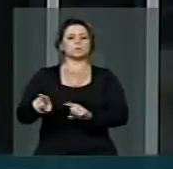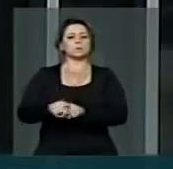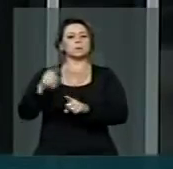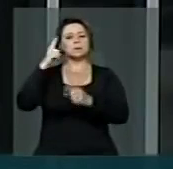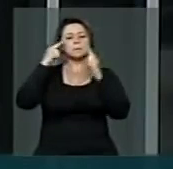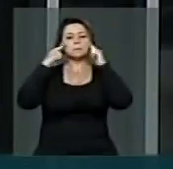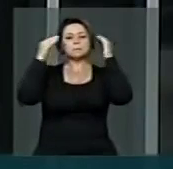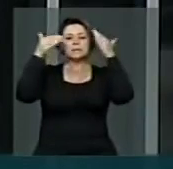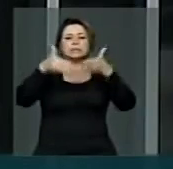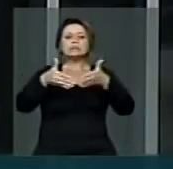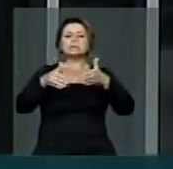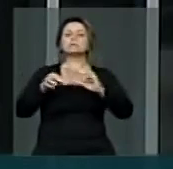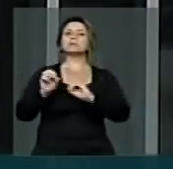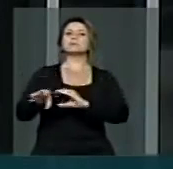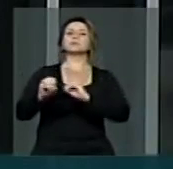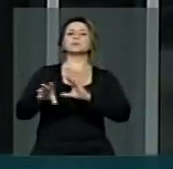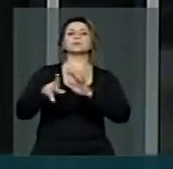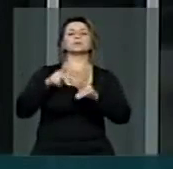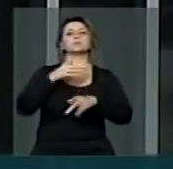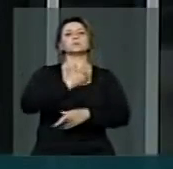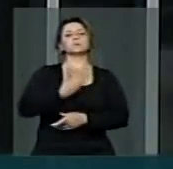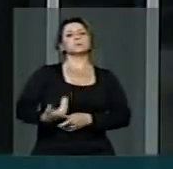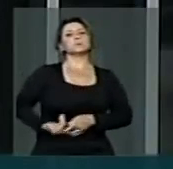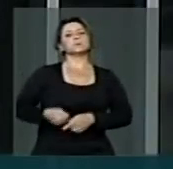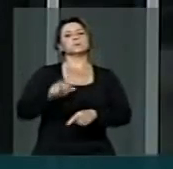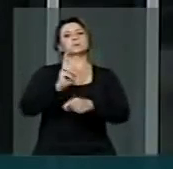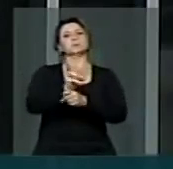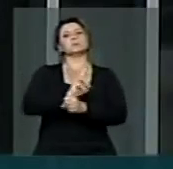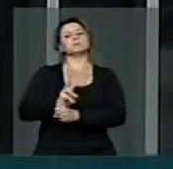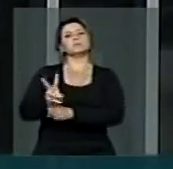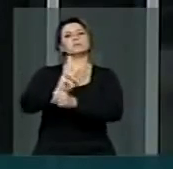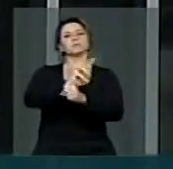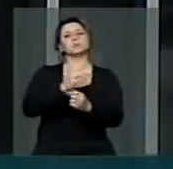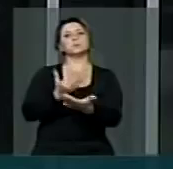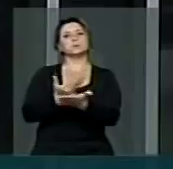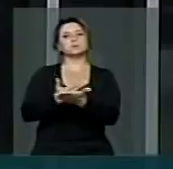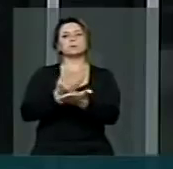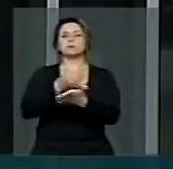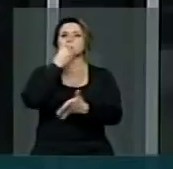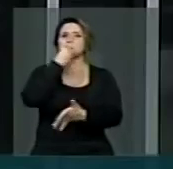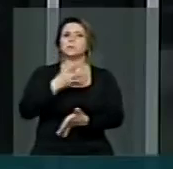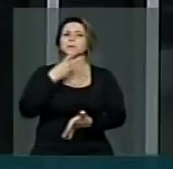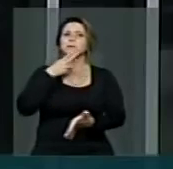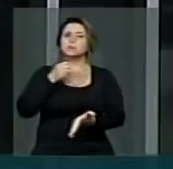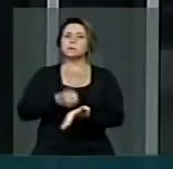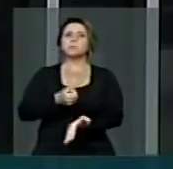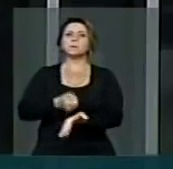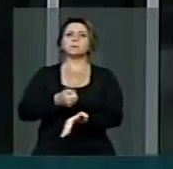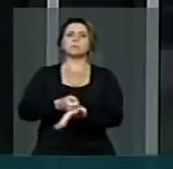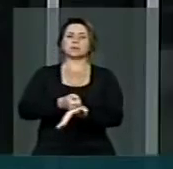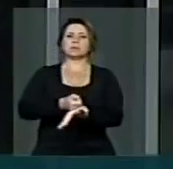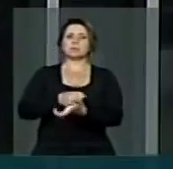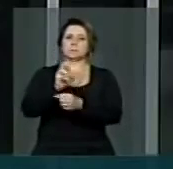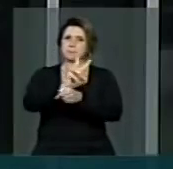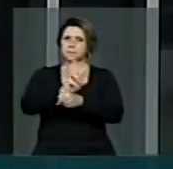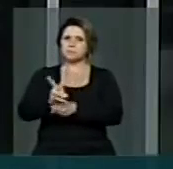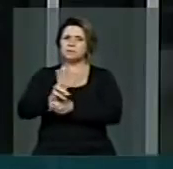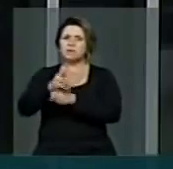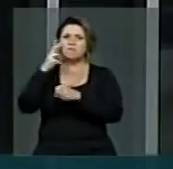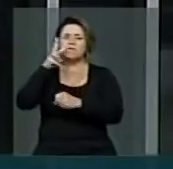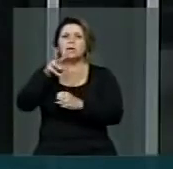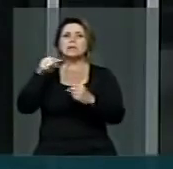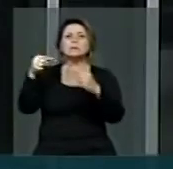públicas eficazes, mais do que fiscalização rigorosa e permanente, fixem e supervisionem metas